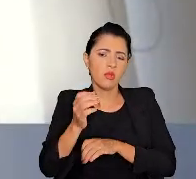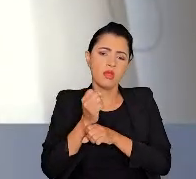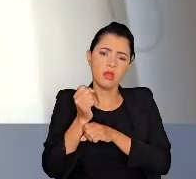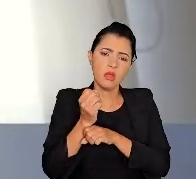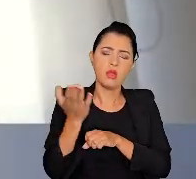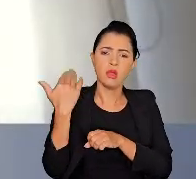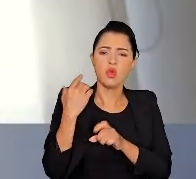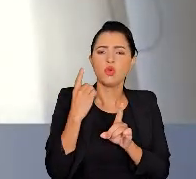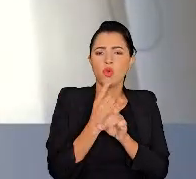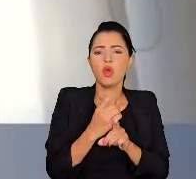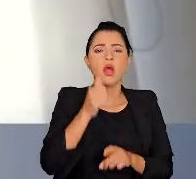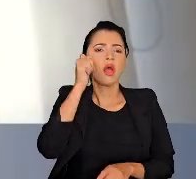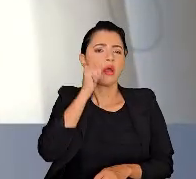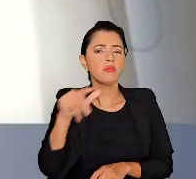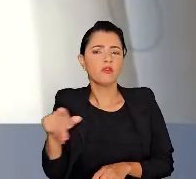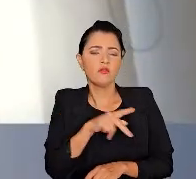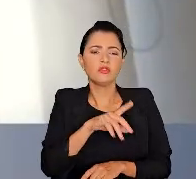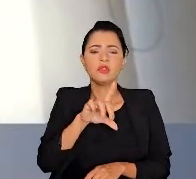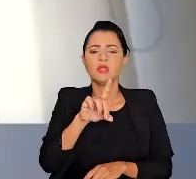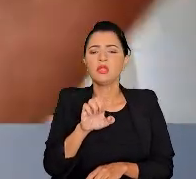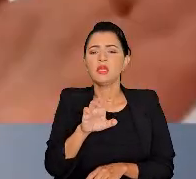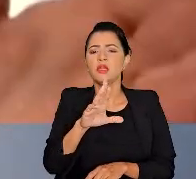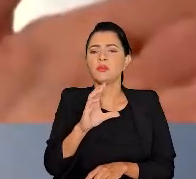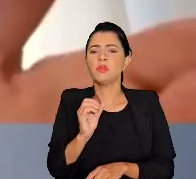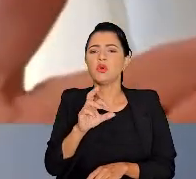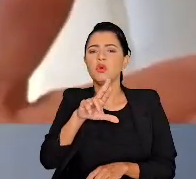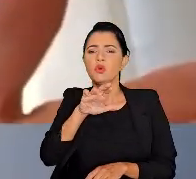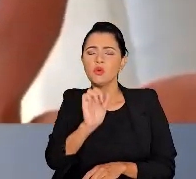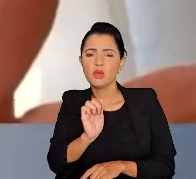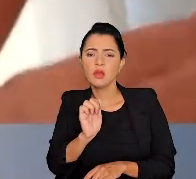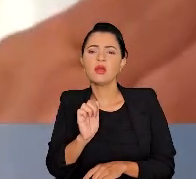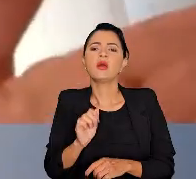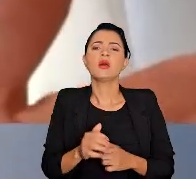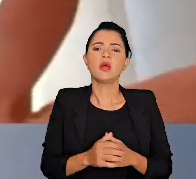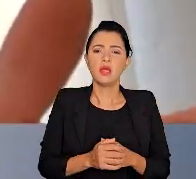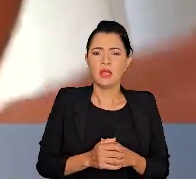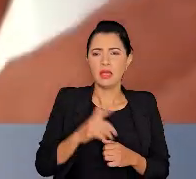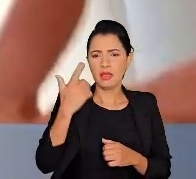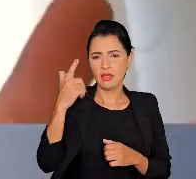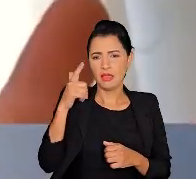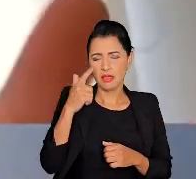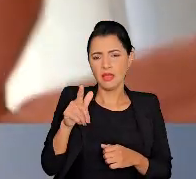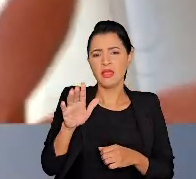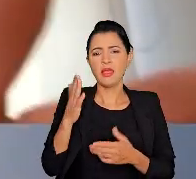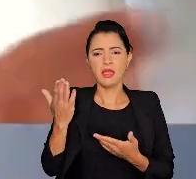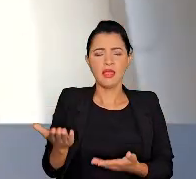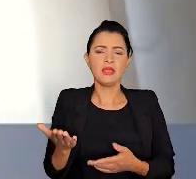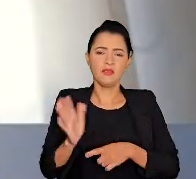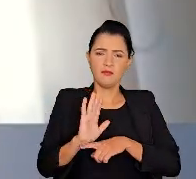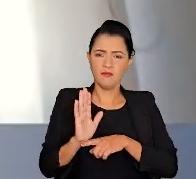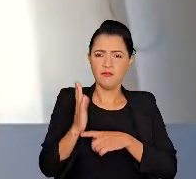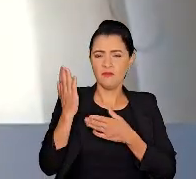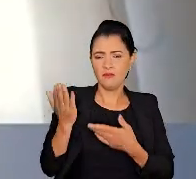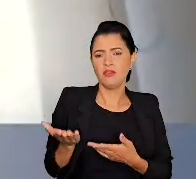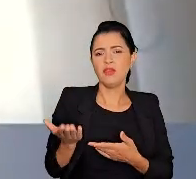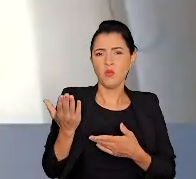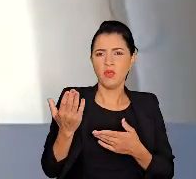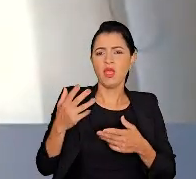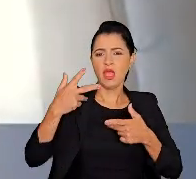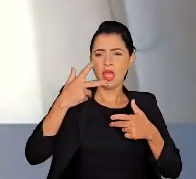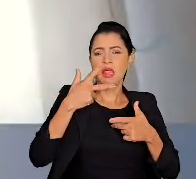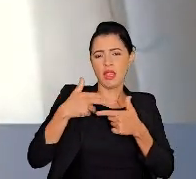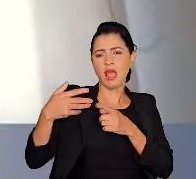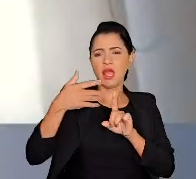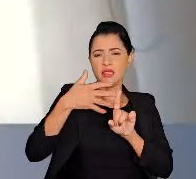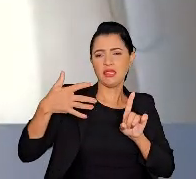com a professora Débora Lipstadt, e nesse filme Denial, que está na Netflix, ela participou